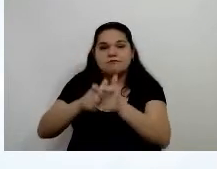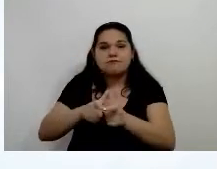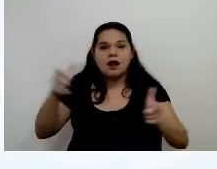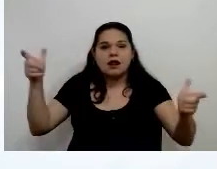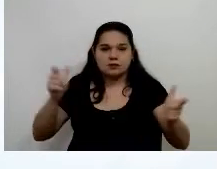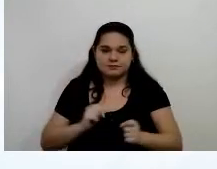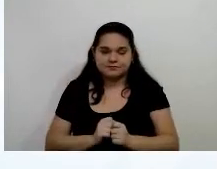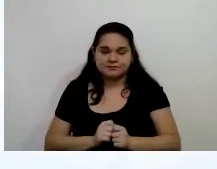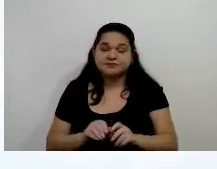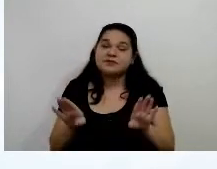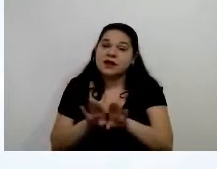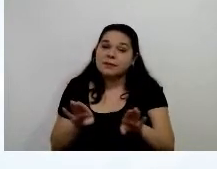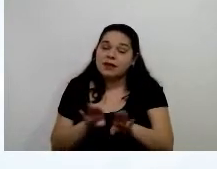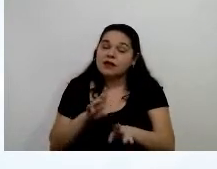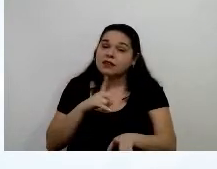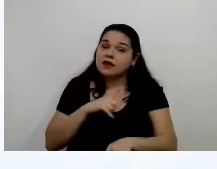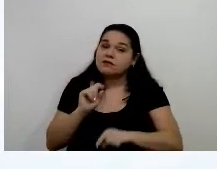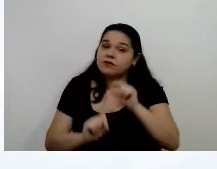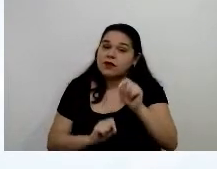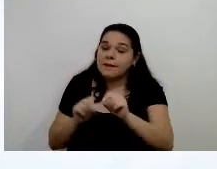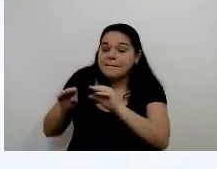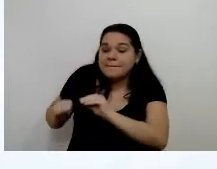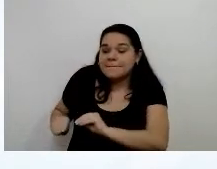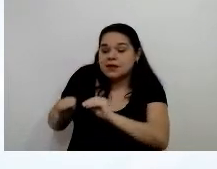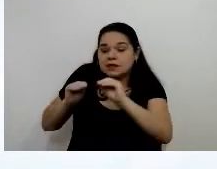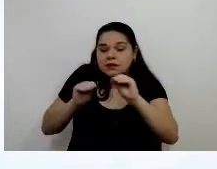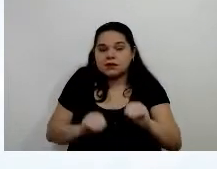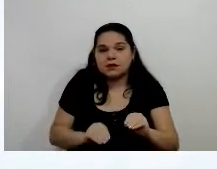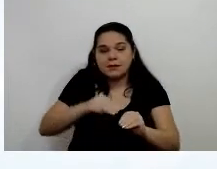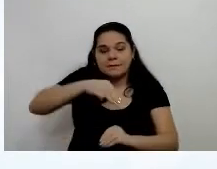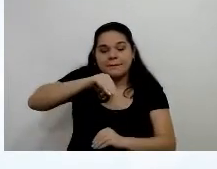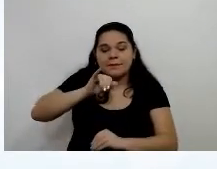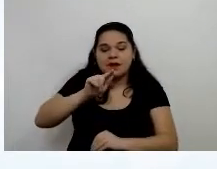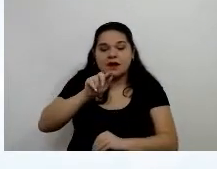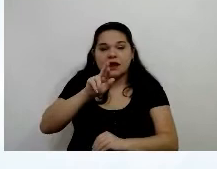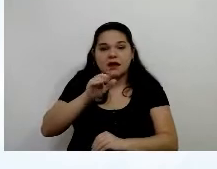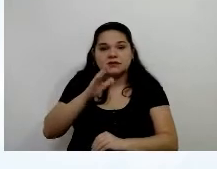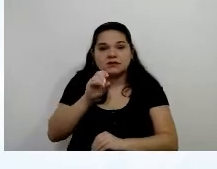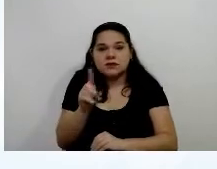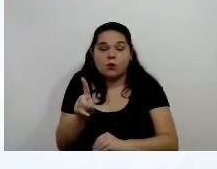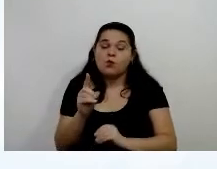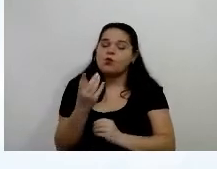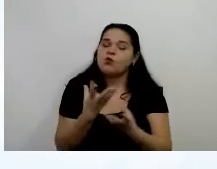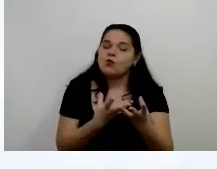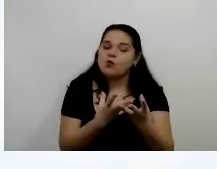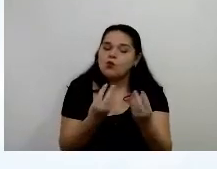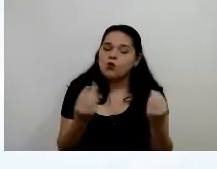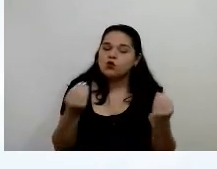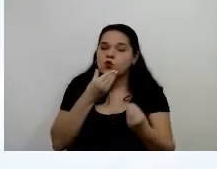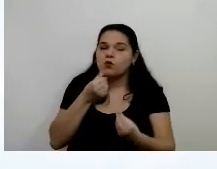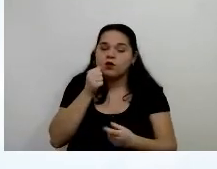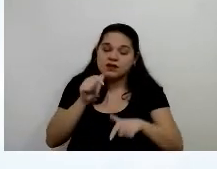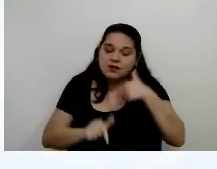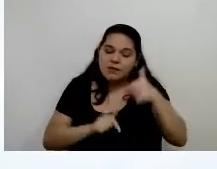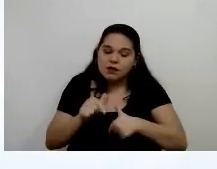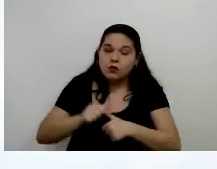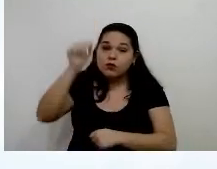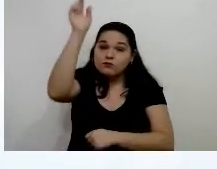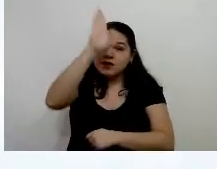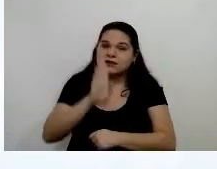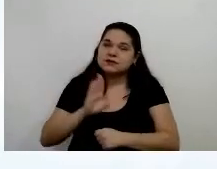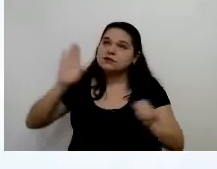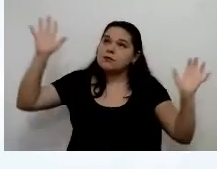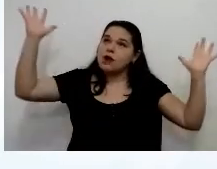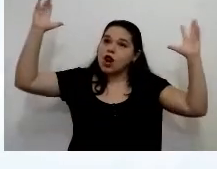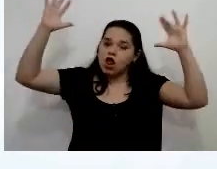tivemos a migração de trabalhadores do Brasil todo para São José. Ela passou a não